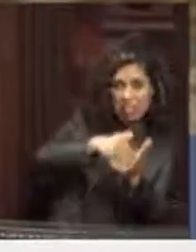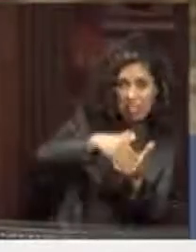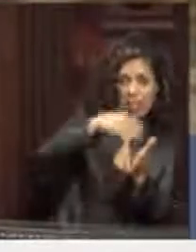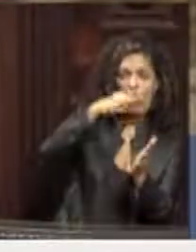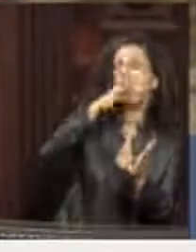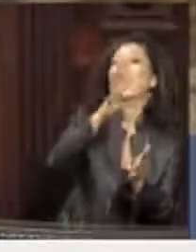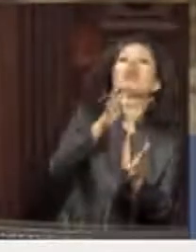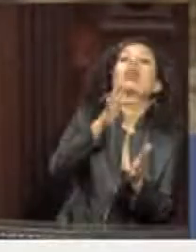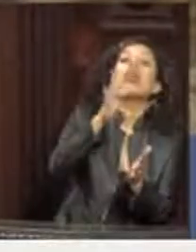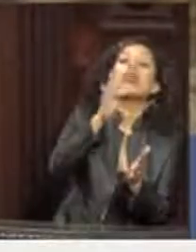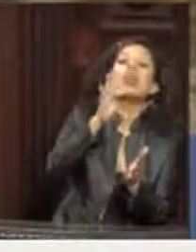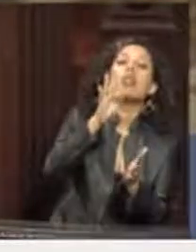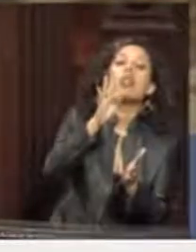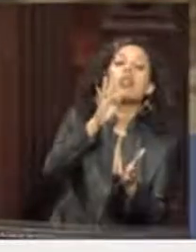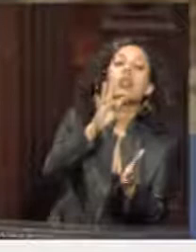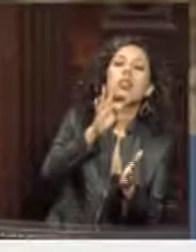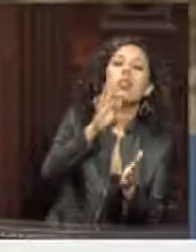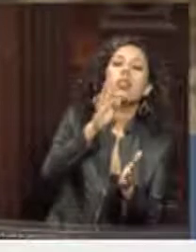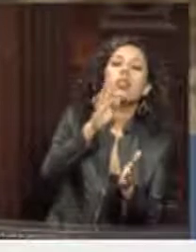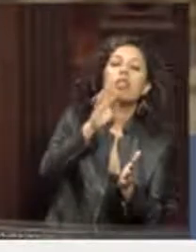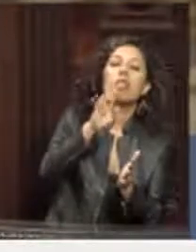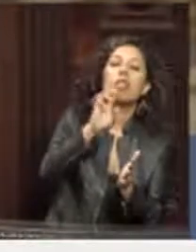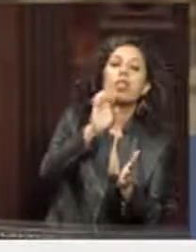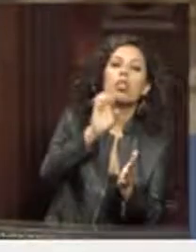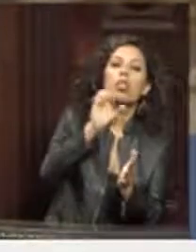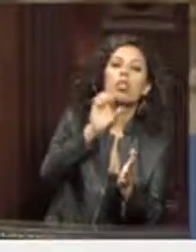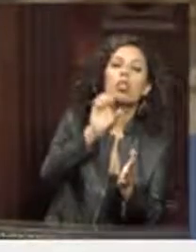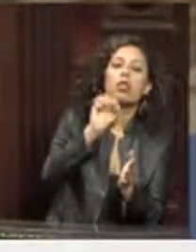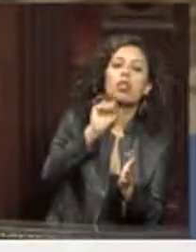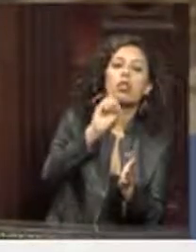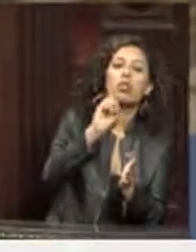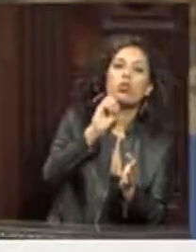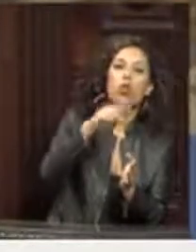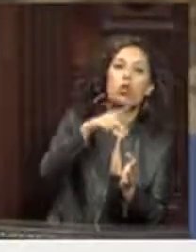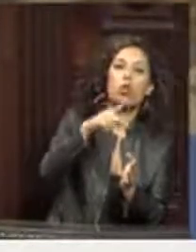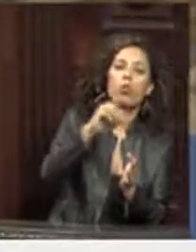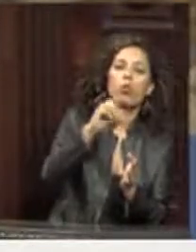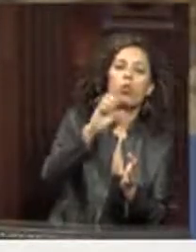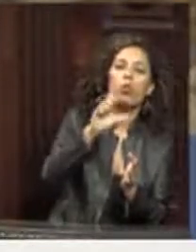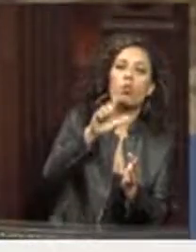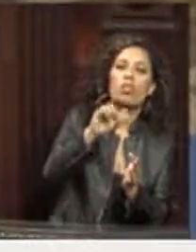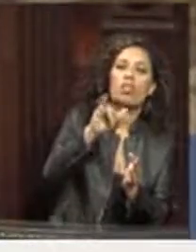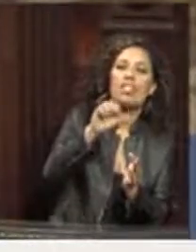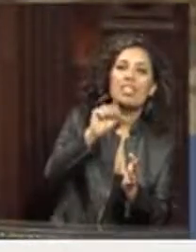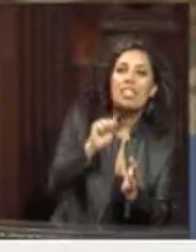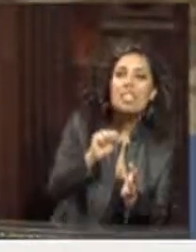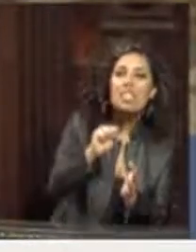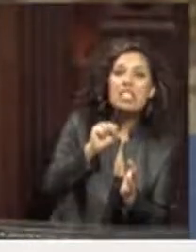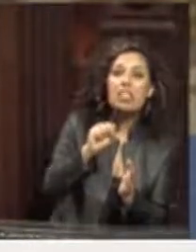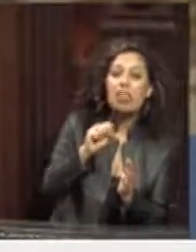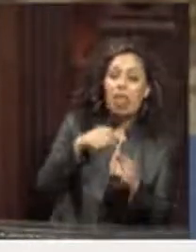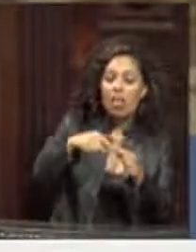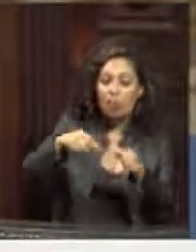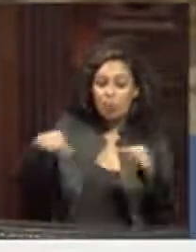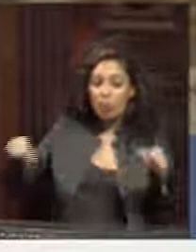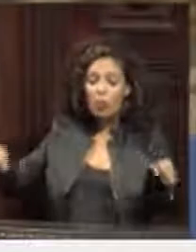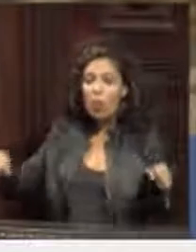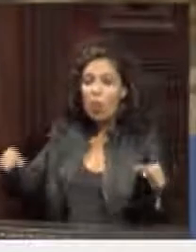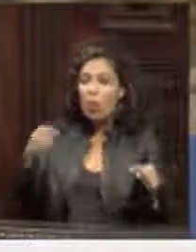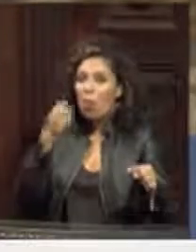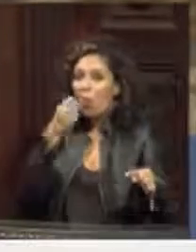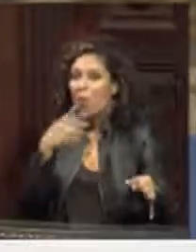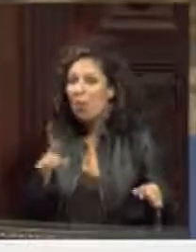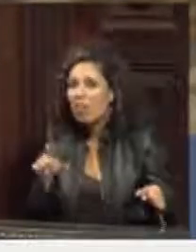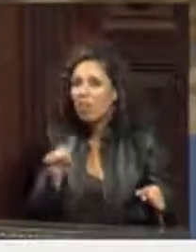fundamentais. Escoa uma das maiores produções de hortifruti do estado do Rio de Janeiro, naquele triângulo